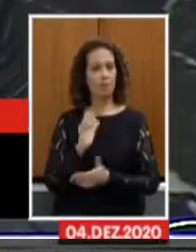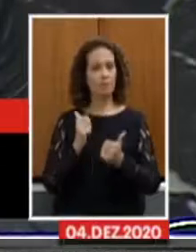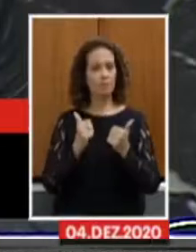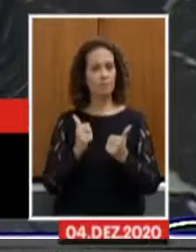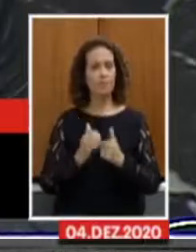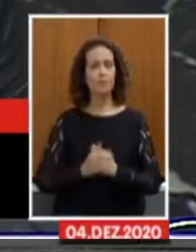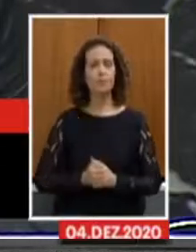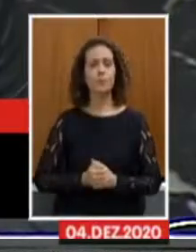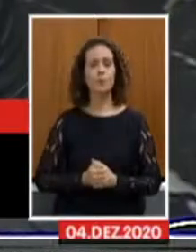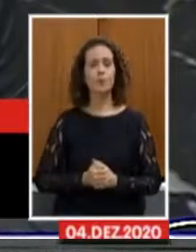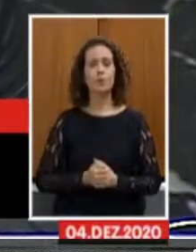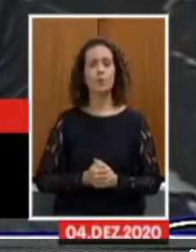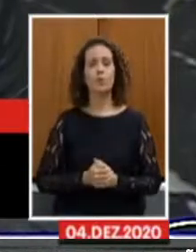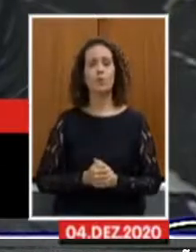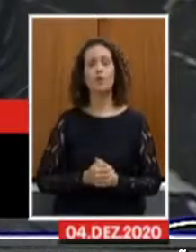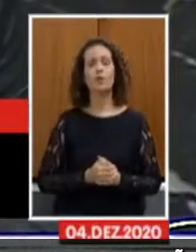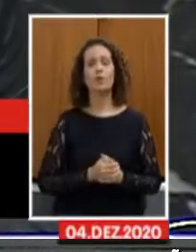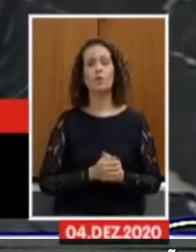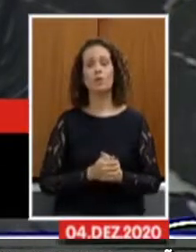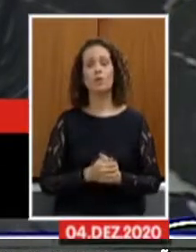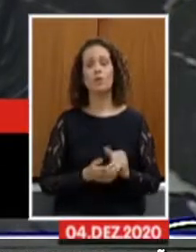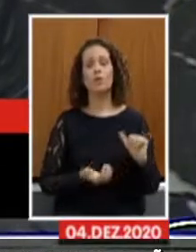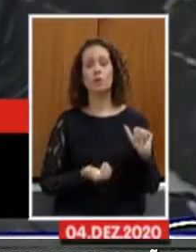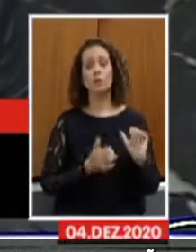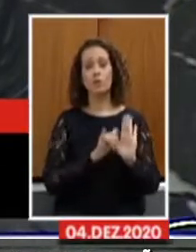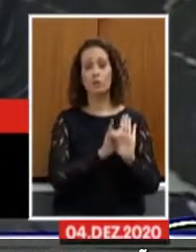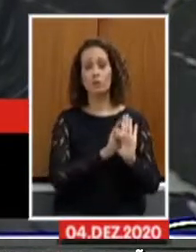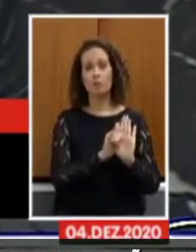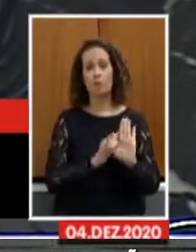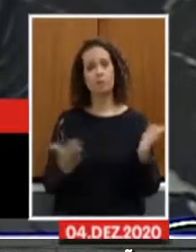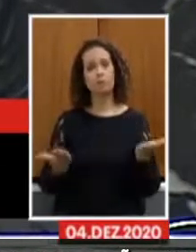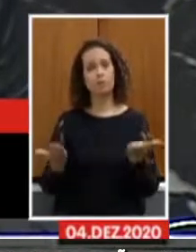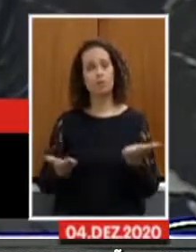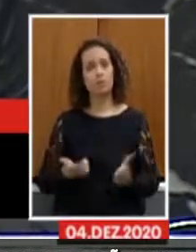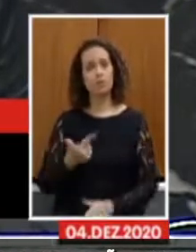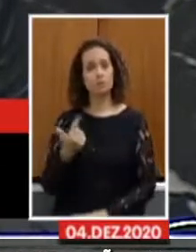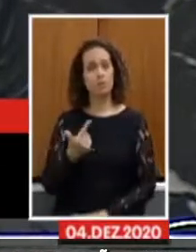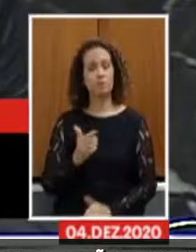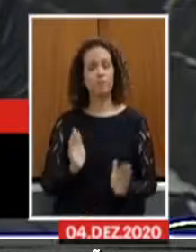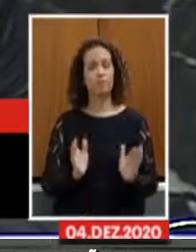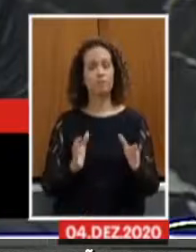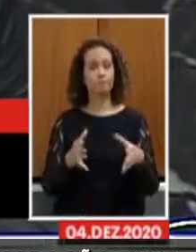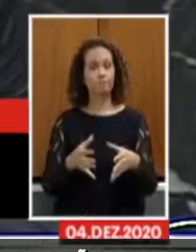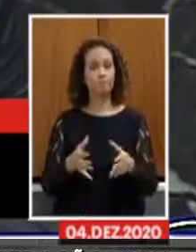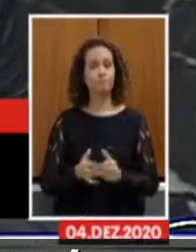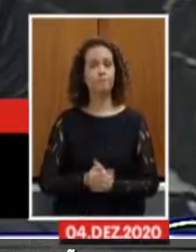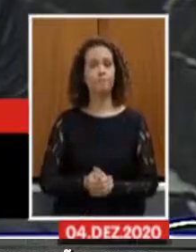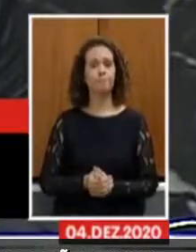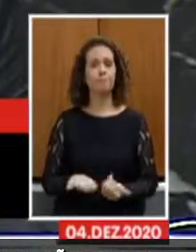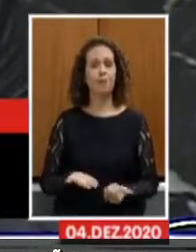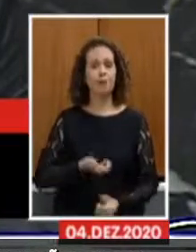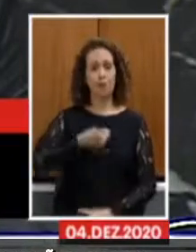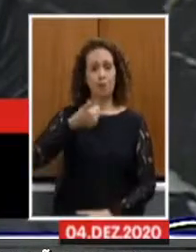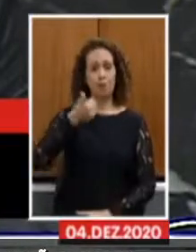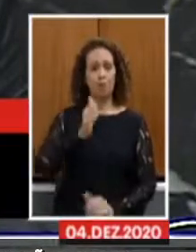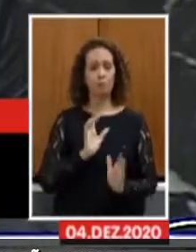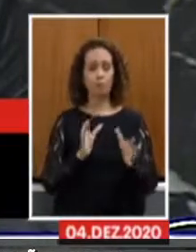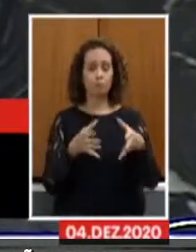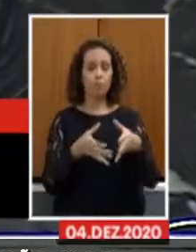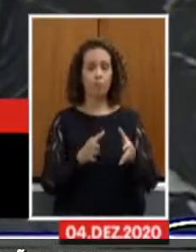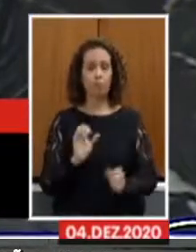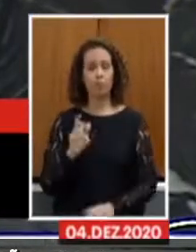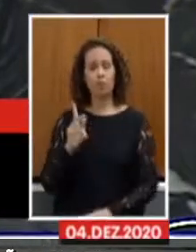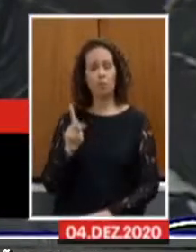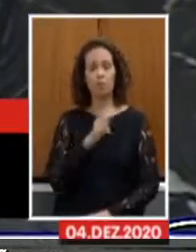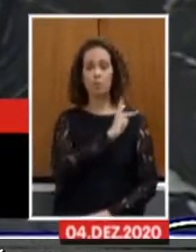Nos termos do edital de convocação, passa-se a segunda parte da reunião em sua segunda fase, uma vez que não há matéria a ser apreciada na primeira fase, momento em que o